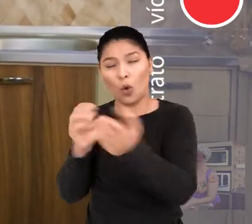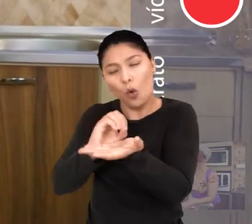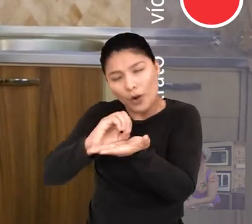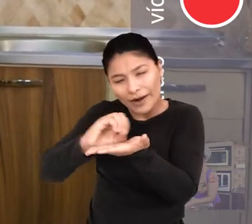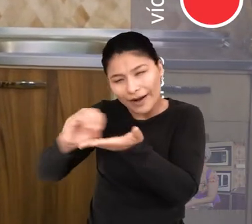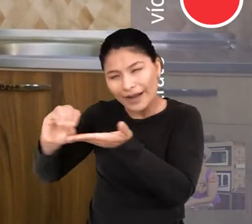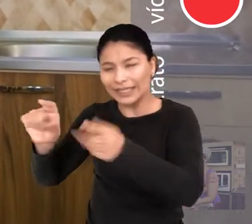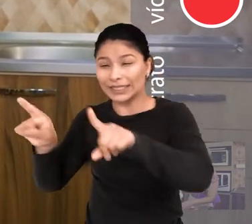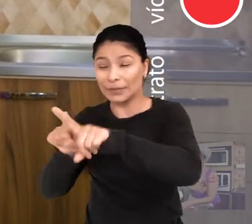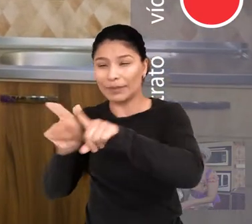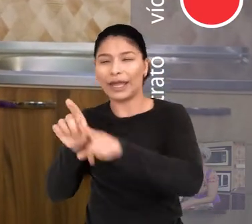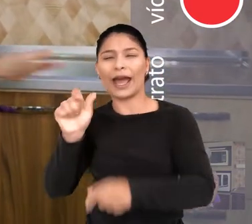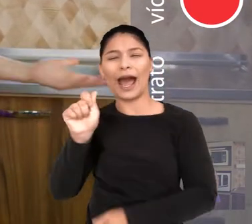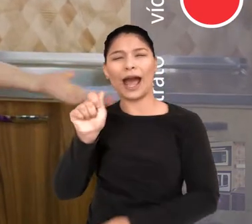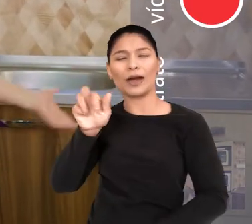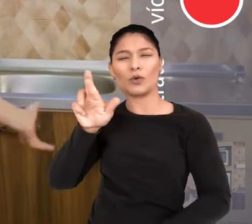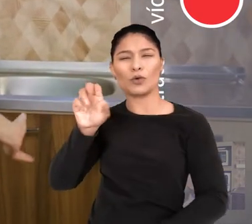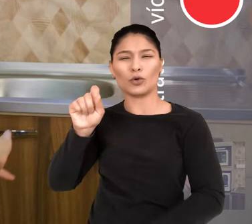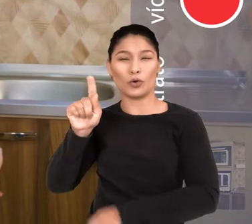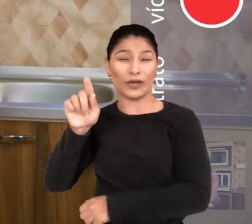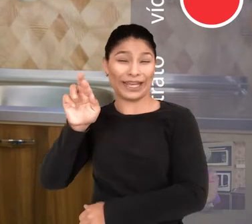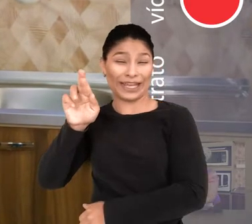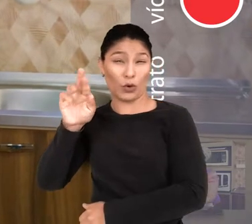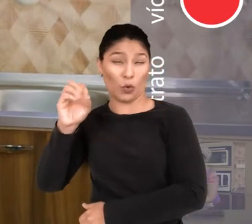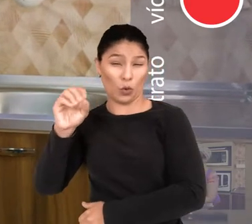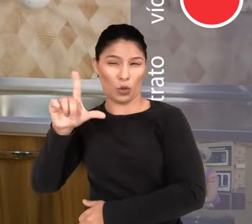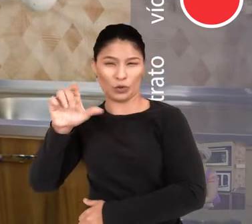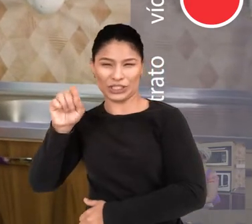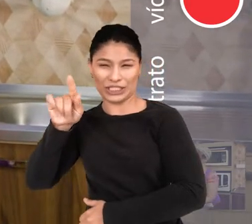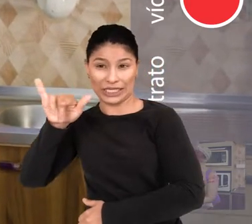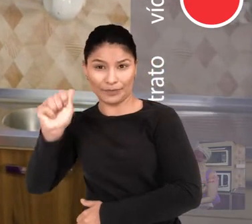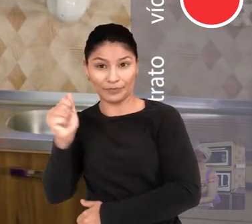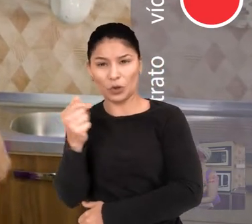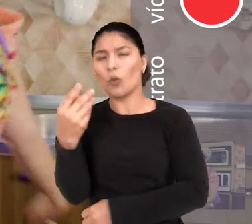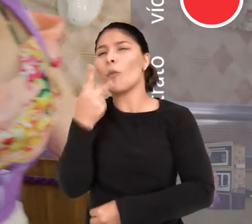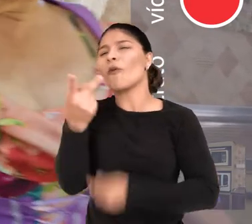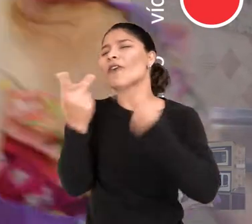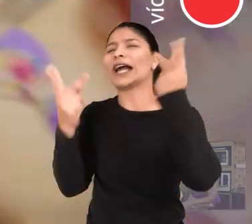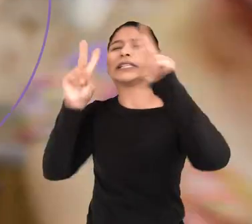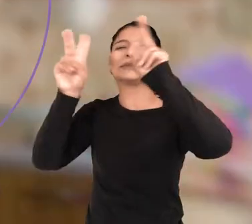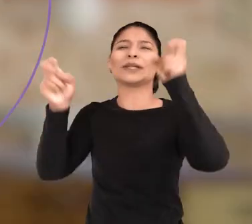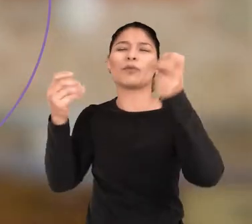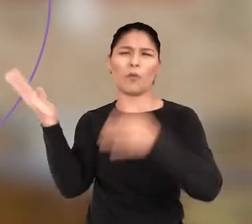agroecologia Como dizem por aí, bora lá!